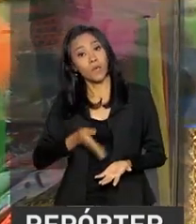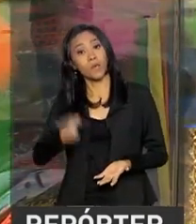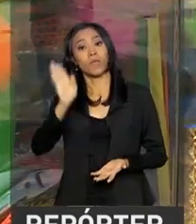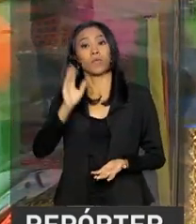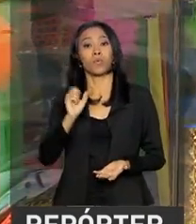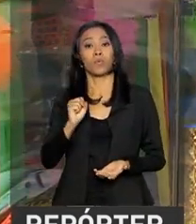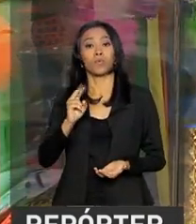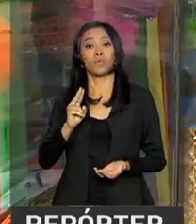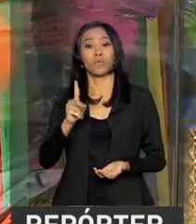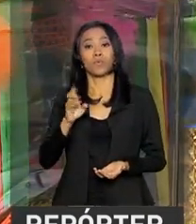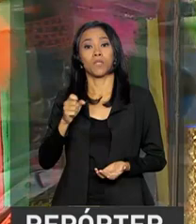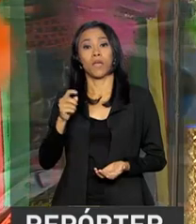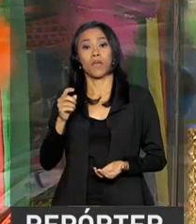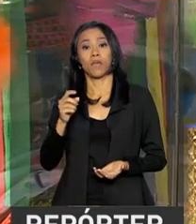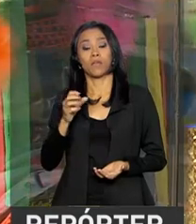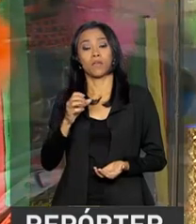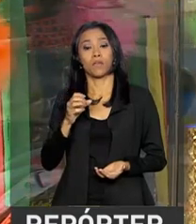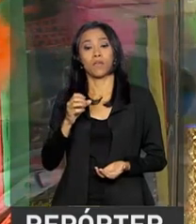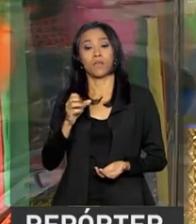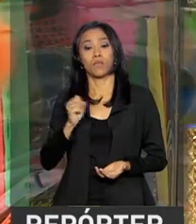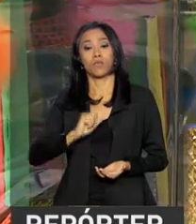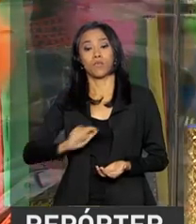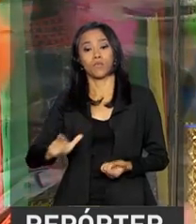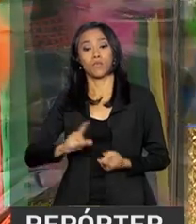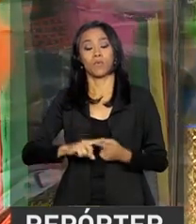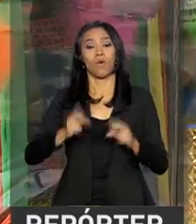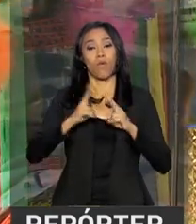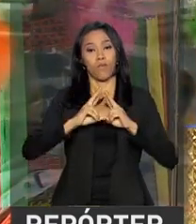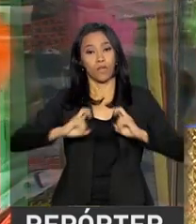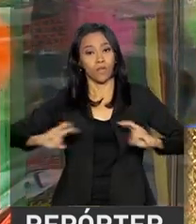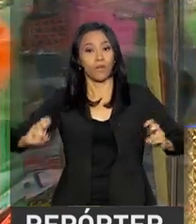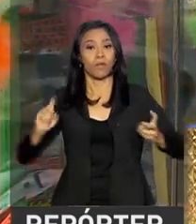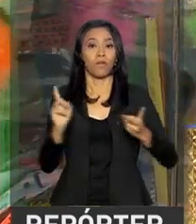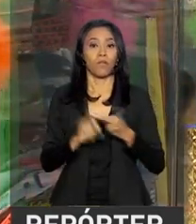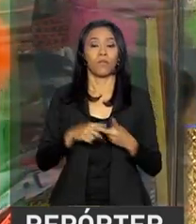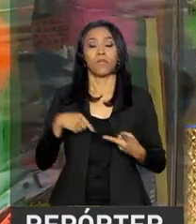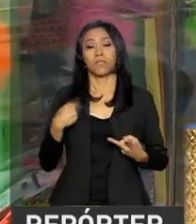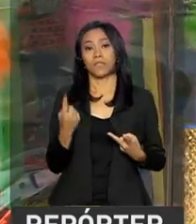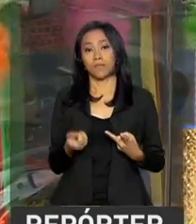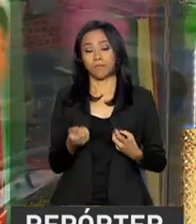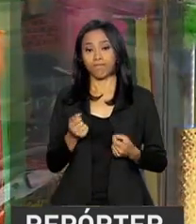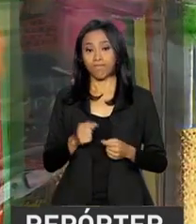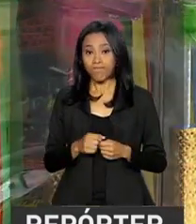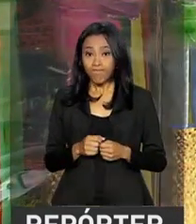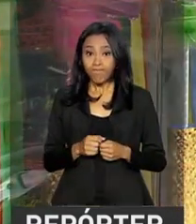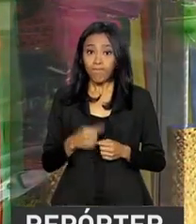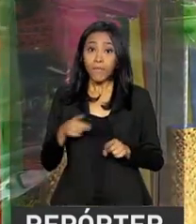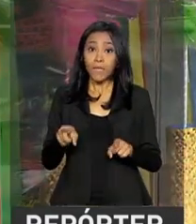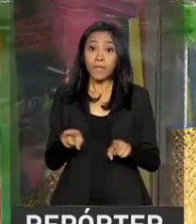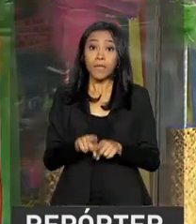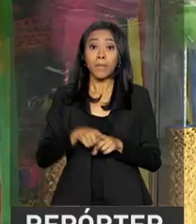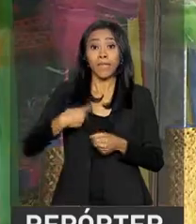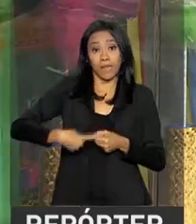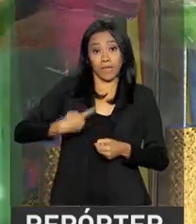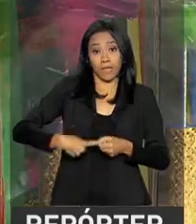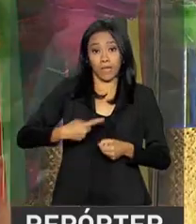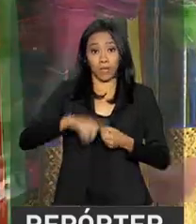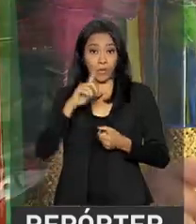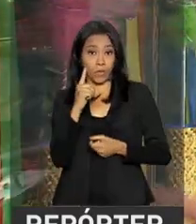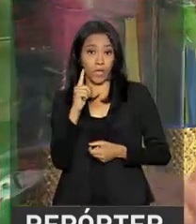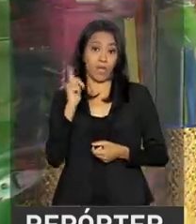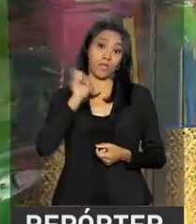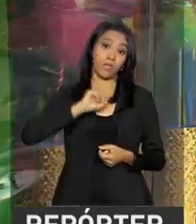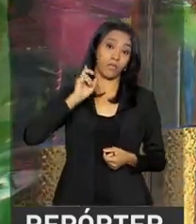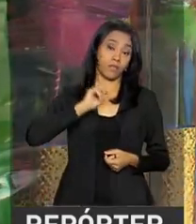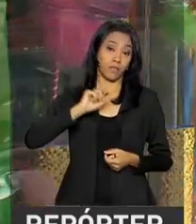e do sul já foi pra florianópolis pra os carnavais interior de minas e de goiás e